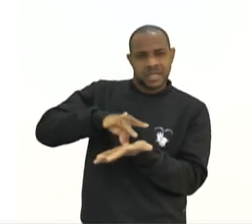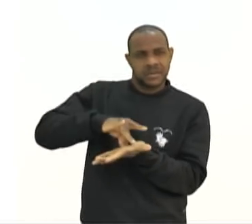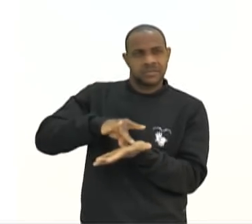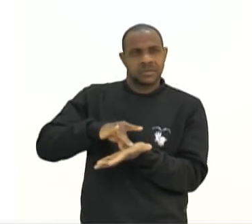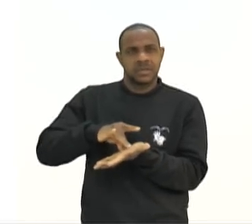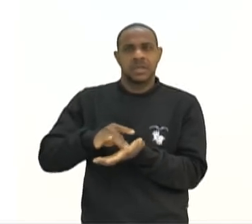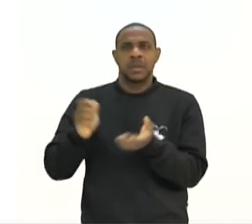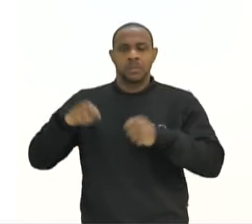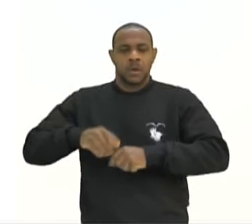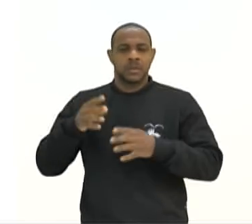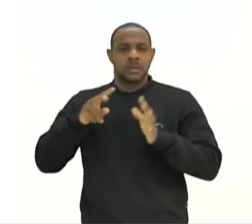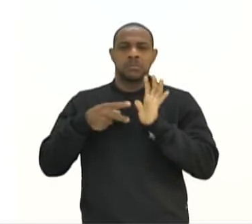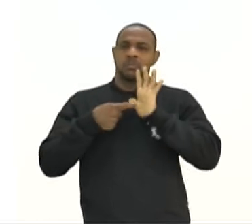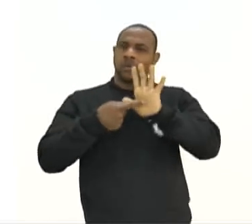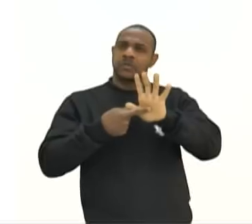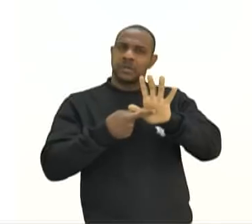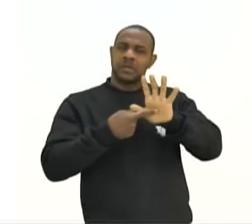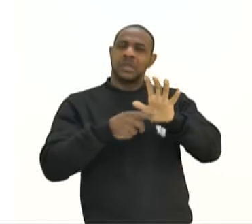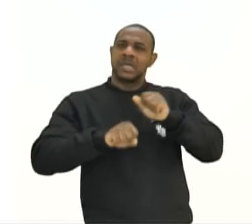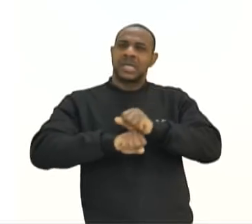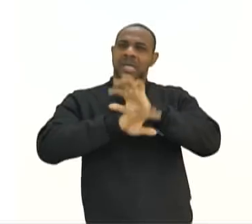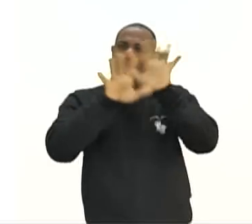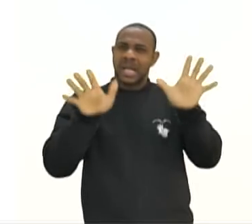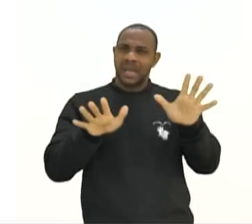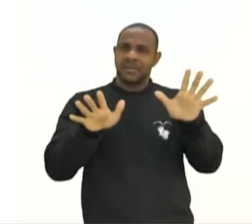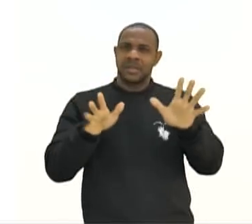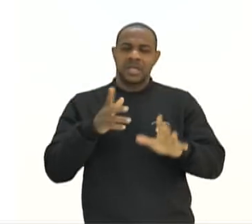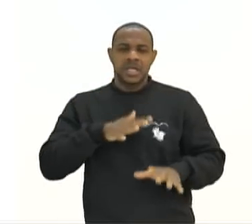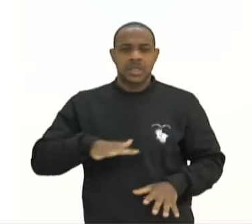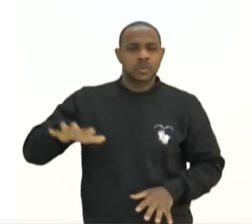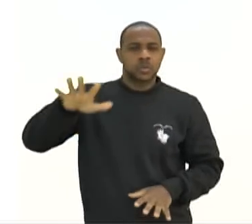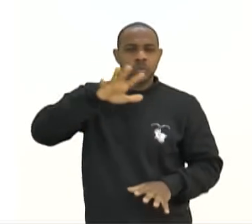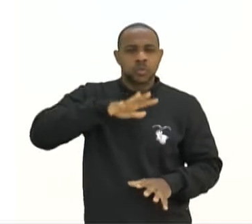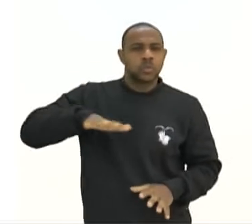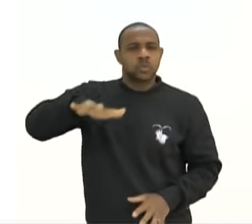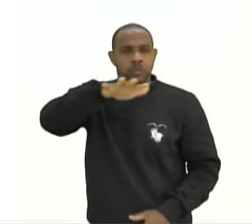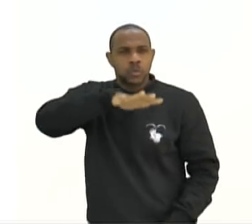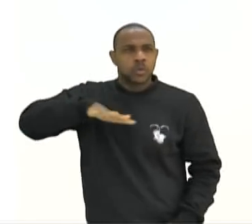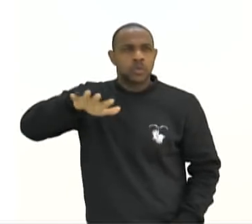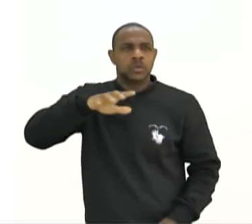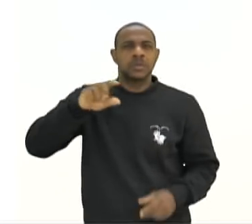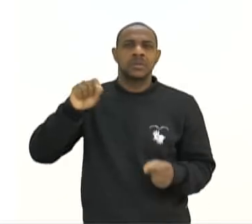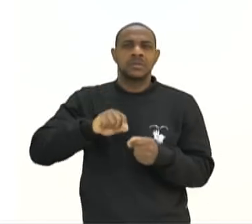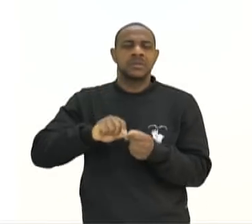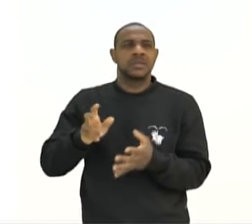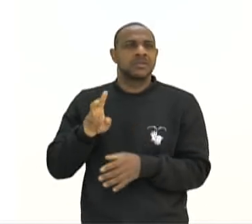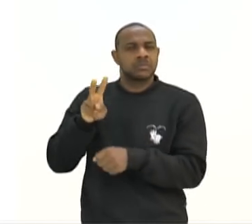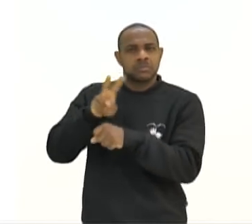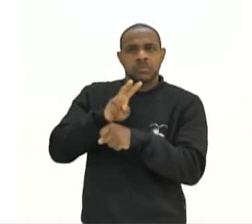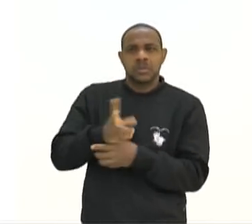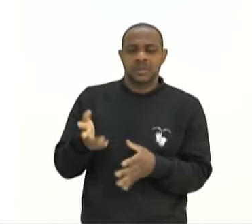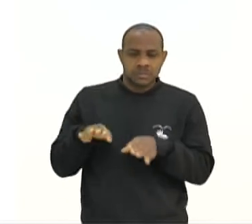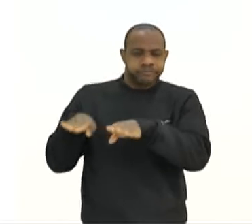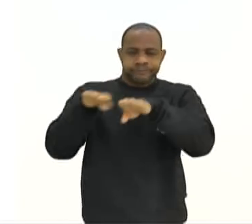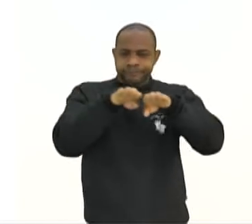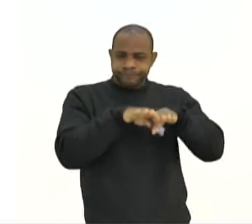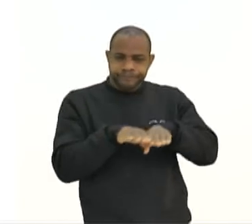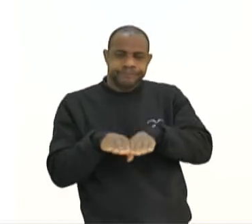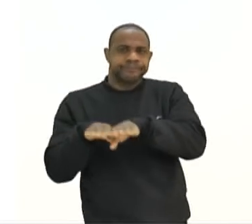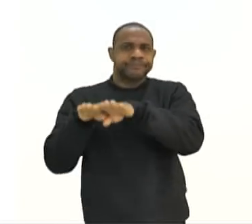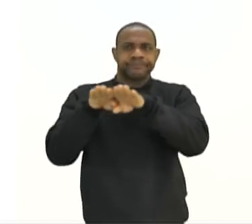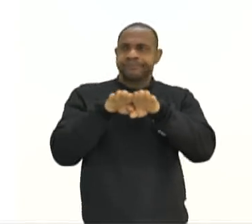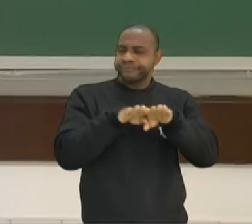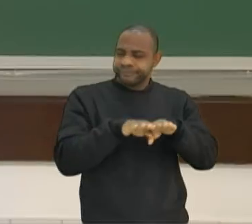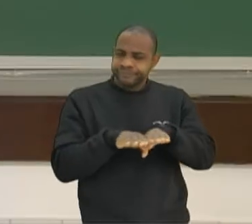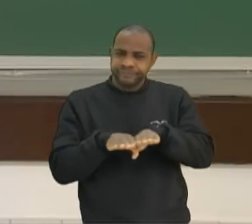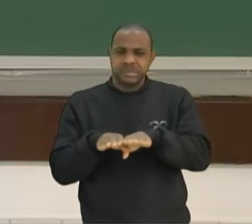sejam evidentes, ou seja, que todos os homens sejam criados de uma maneira igual, sem distinção